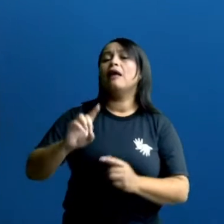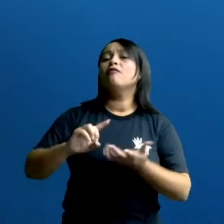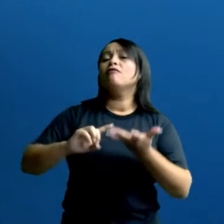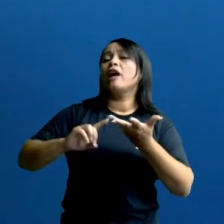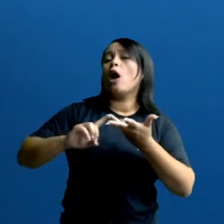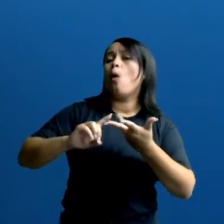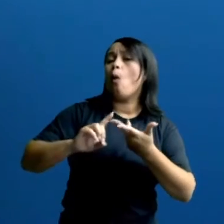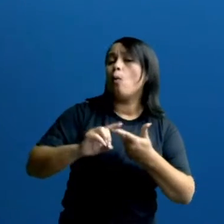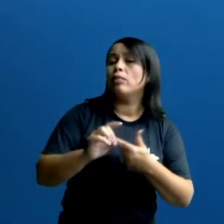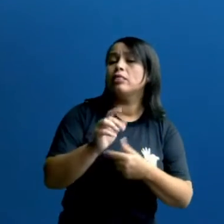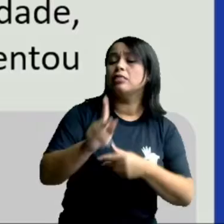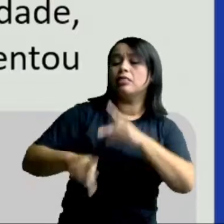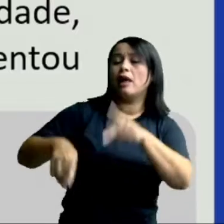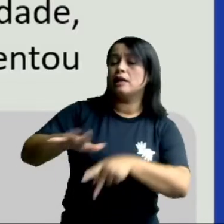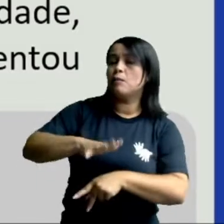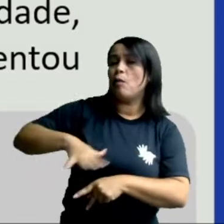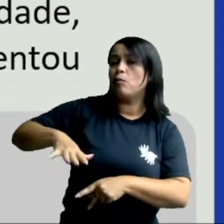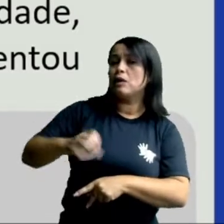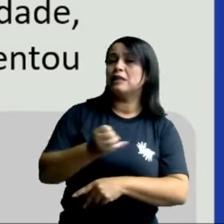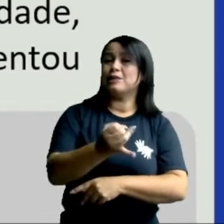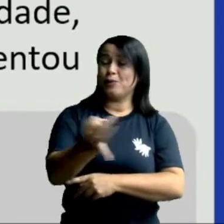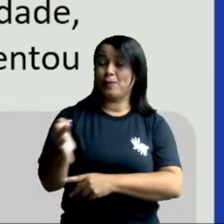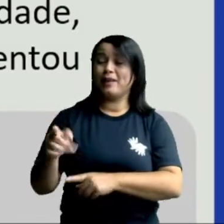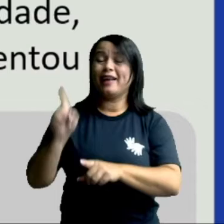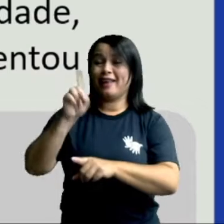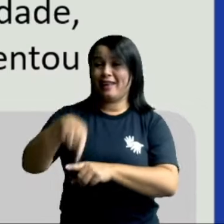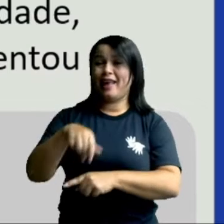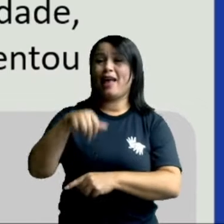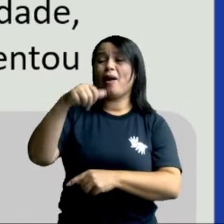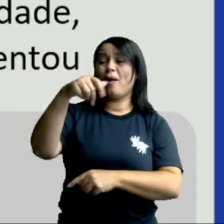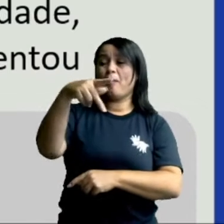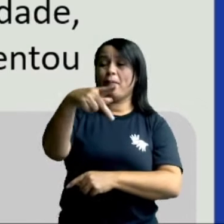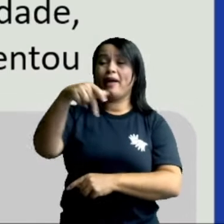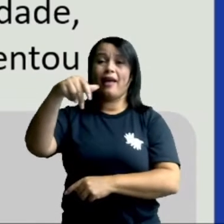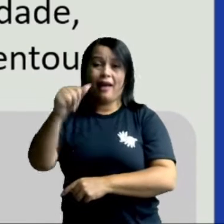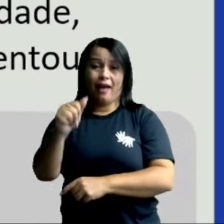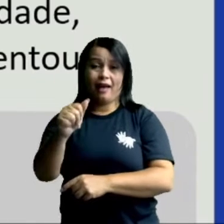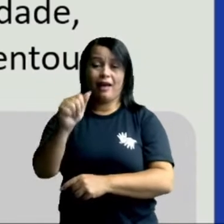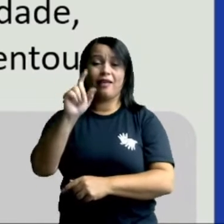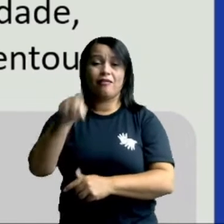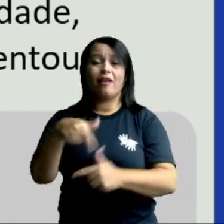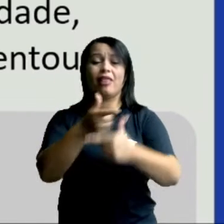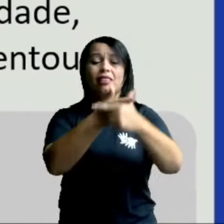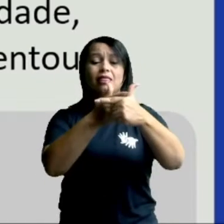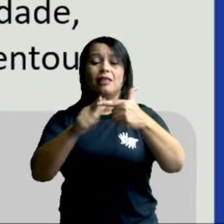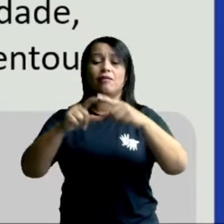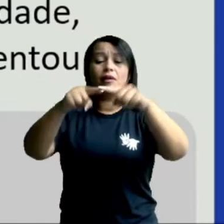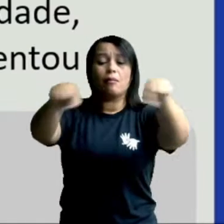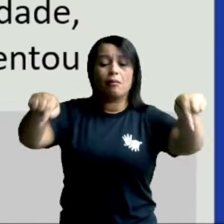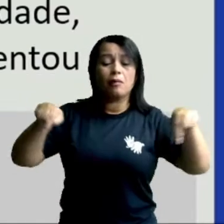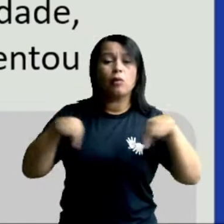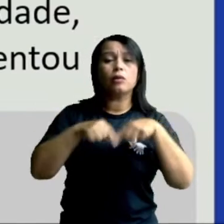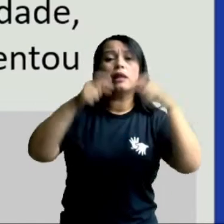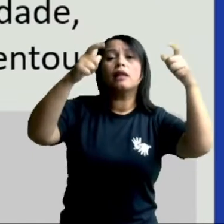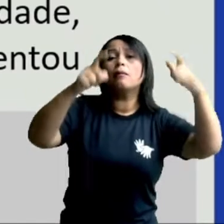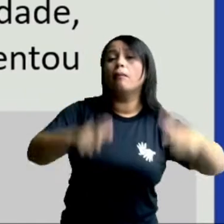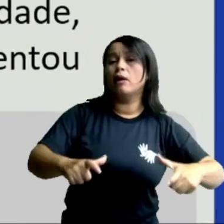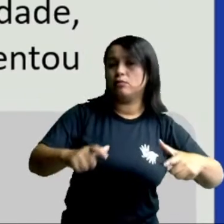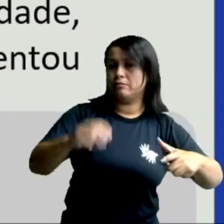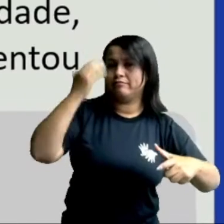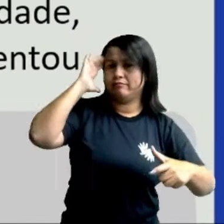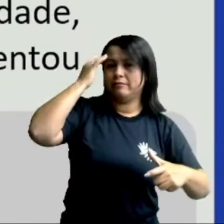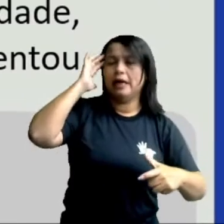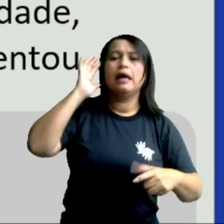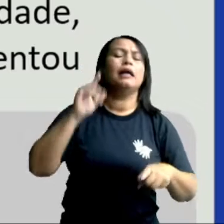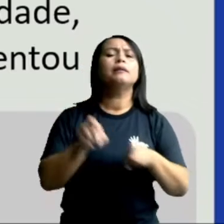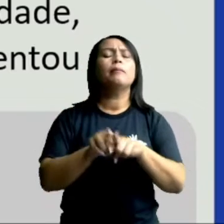essa população, vai pegar essa população absoluta e vai dividir pelo tamanho do lugar ou pela área daquele